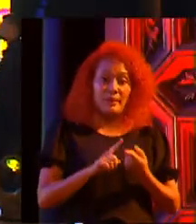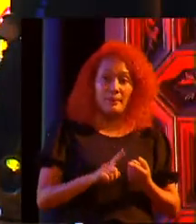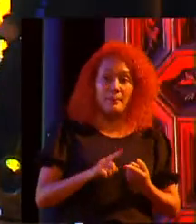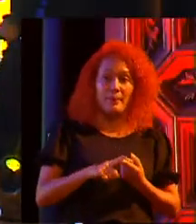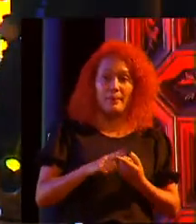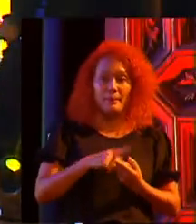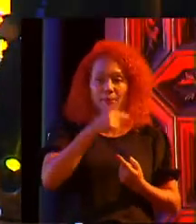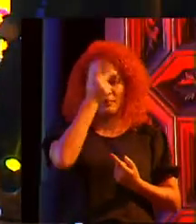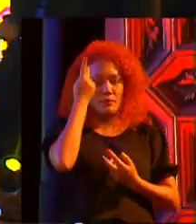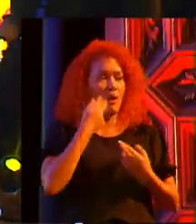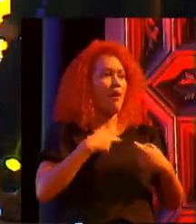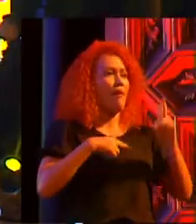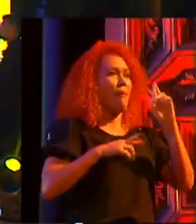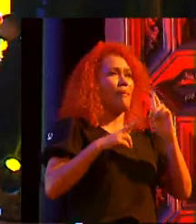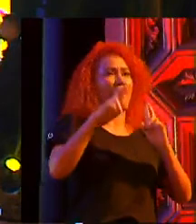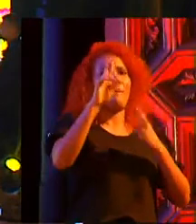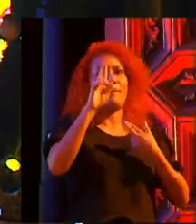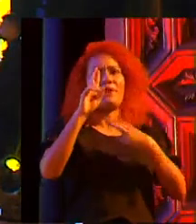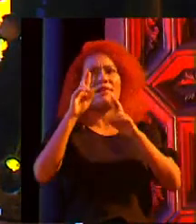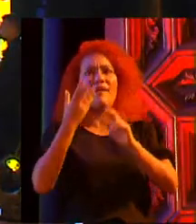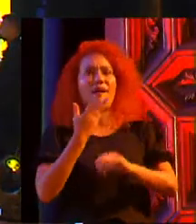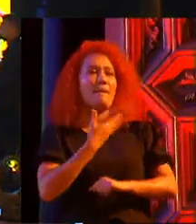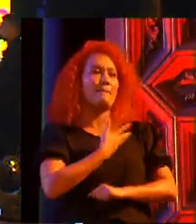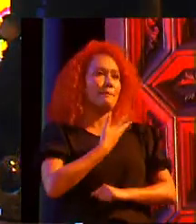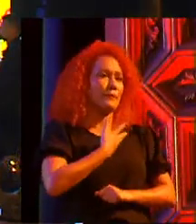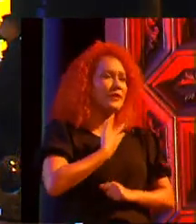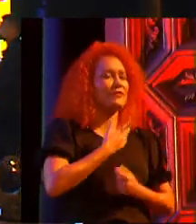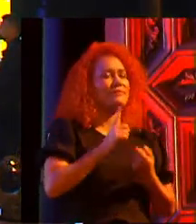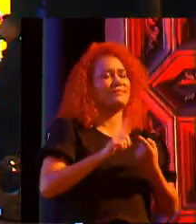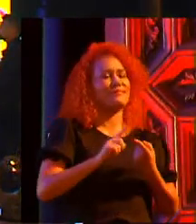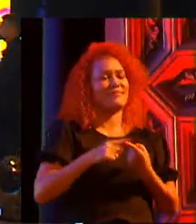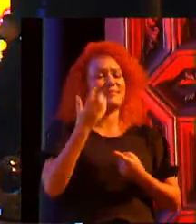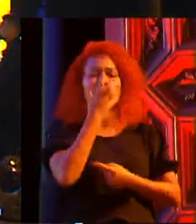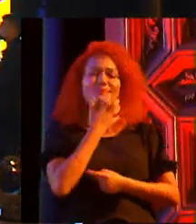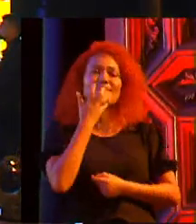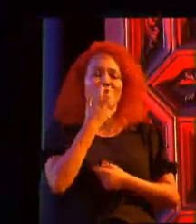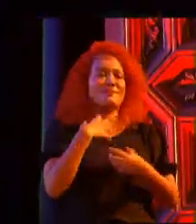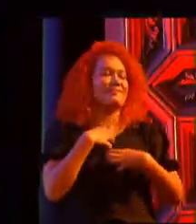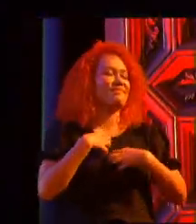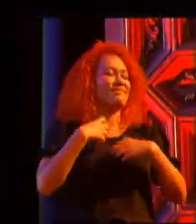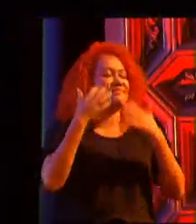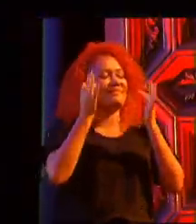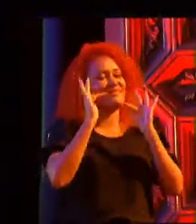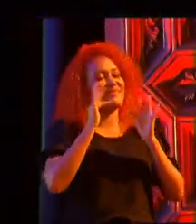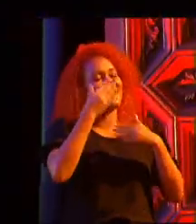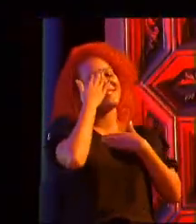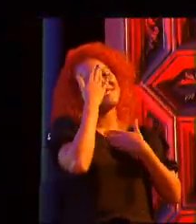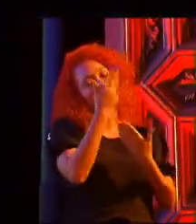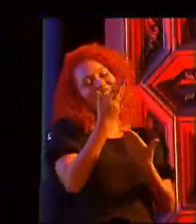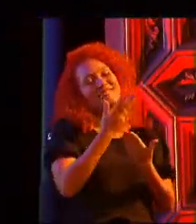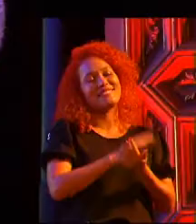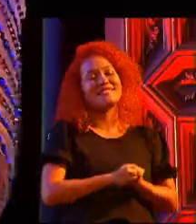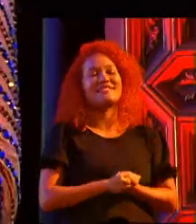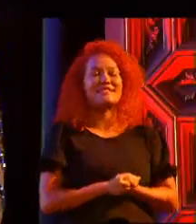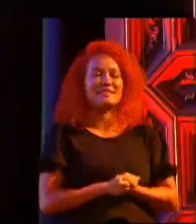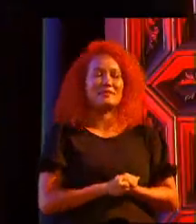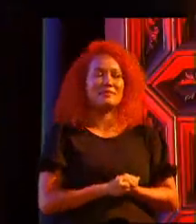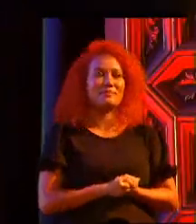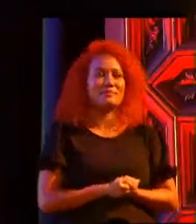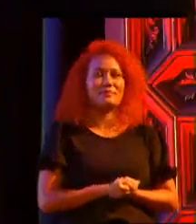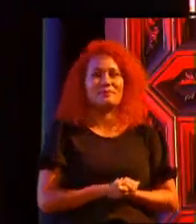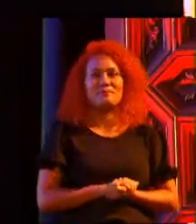da nossa música, grandes amigos de palco. Então, estou muito feliz, muito obrigada, obrigada de coração.